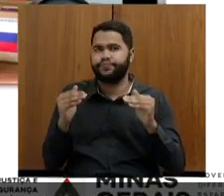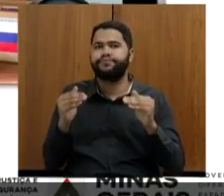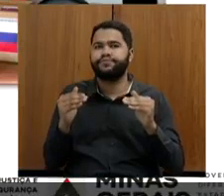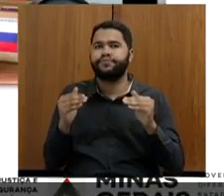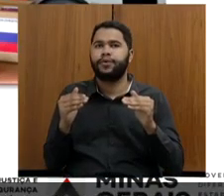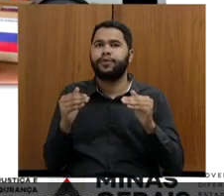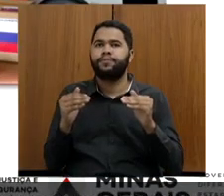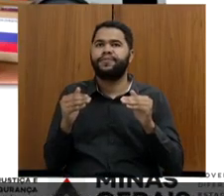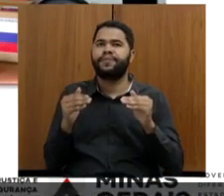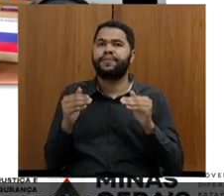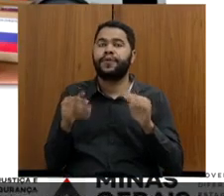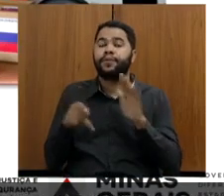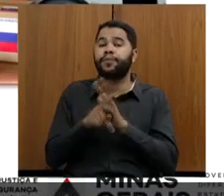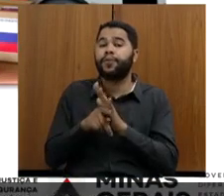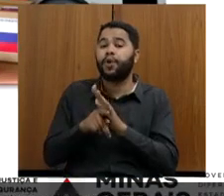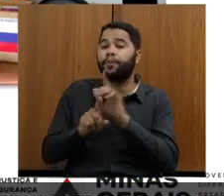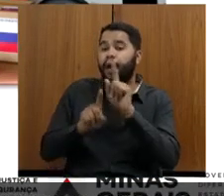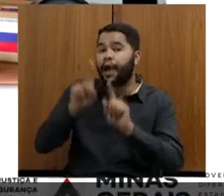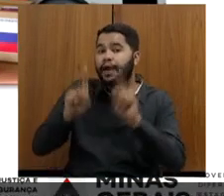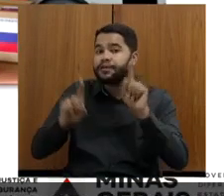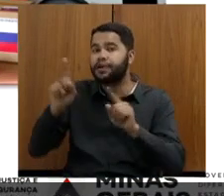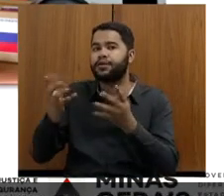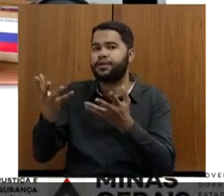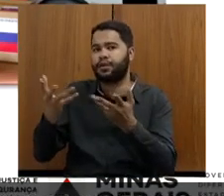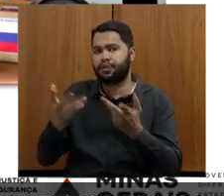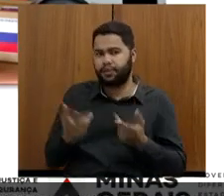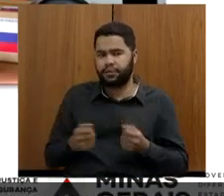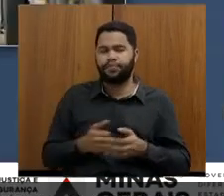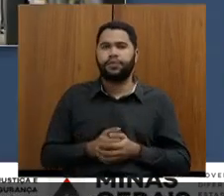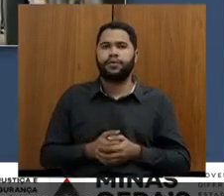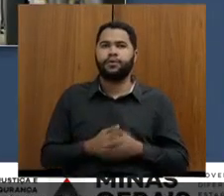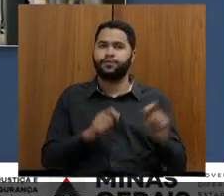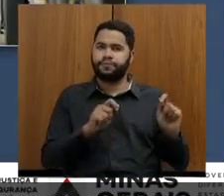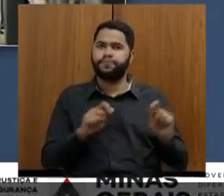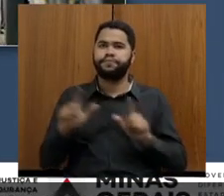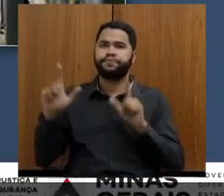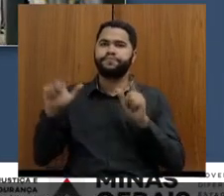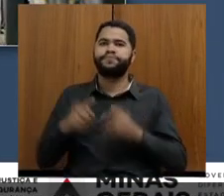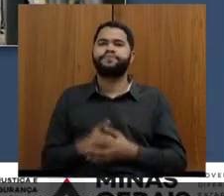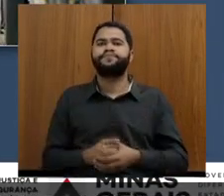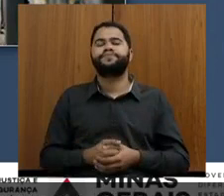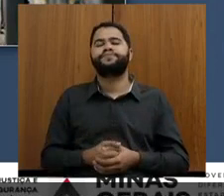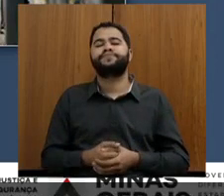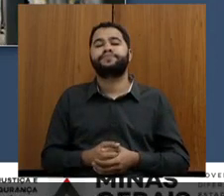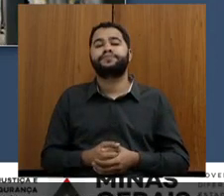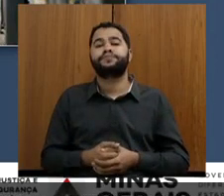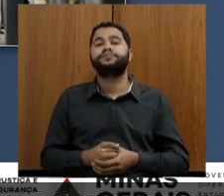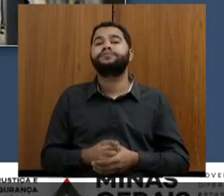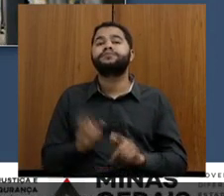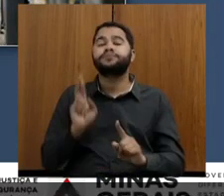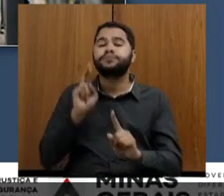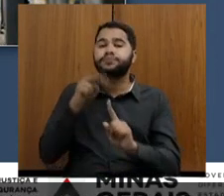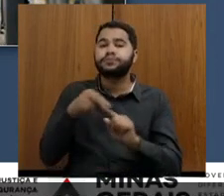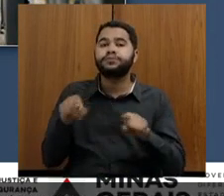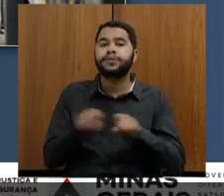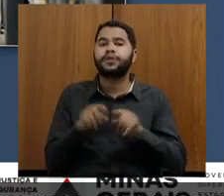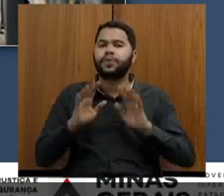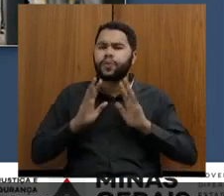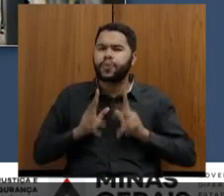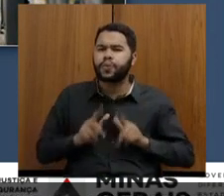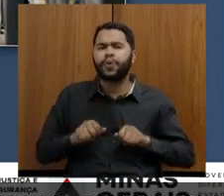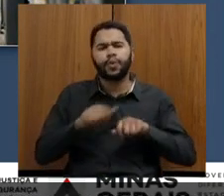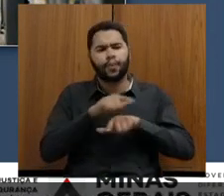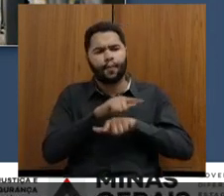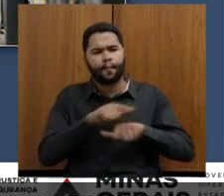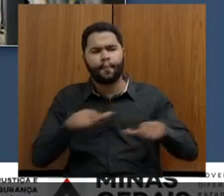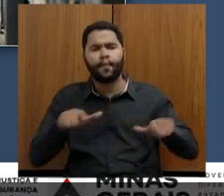a estatística dos atendimentos Vou passar no que se refere à desinfecção de